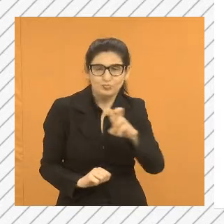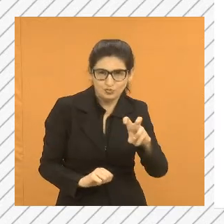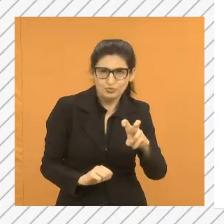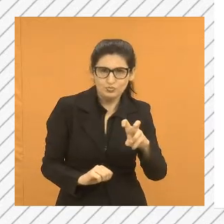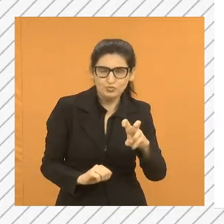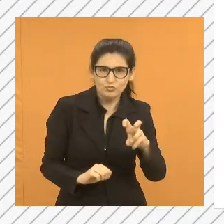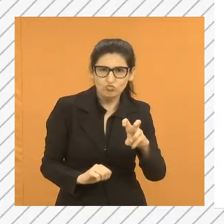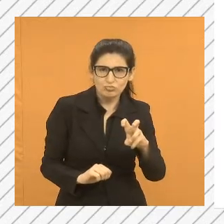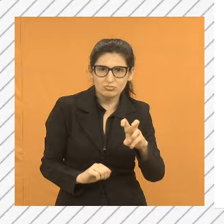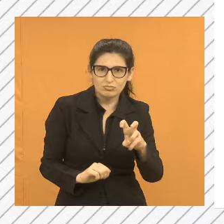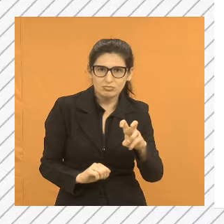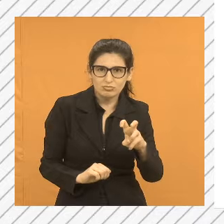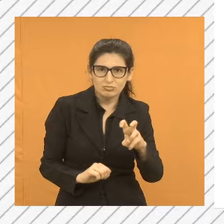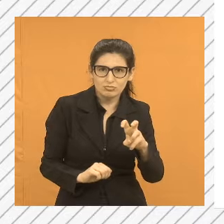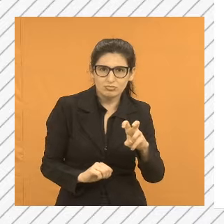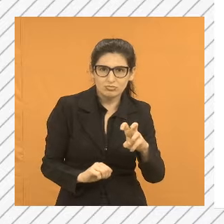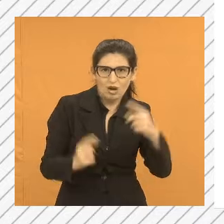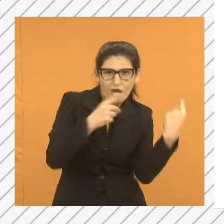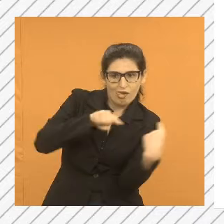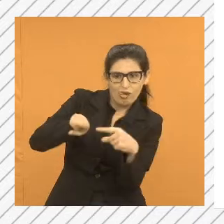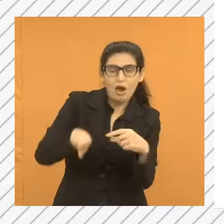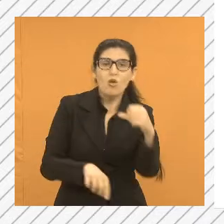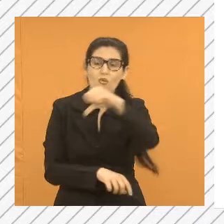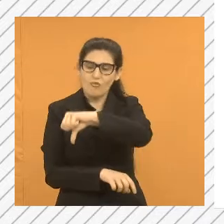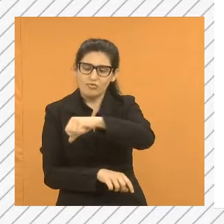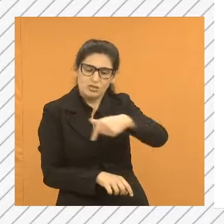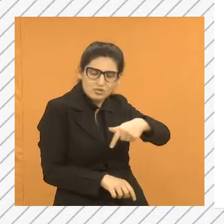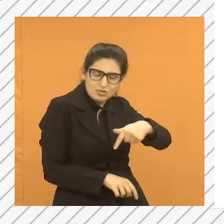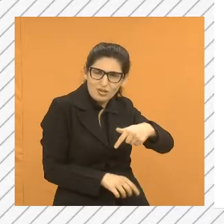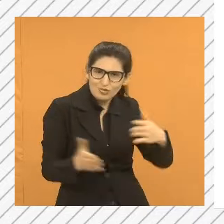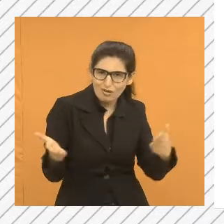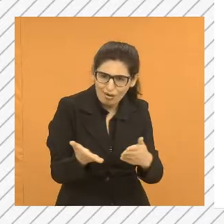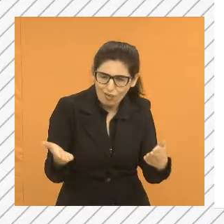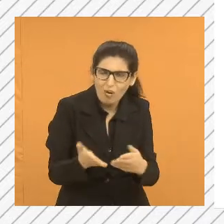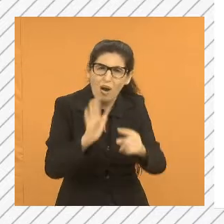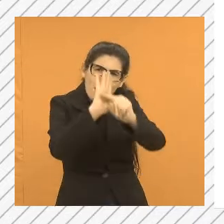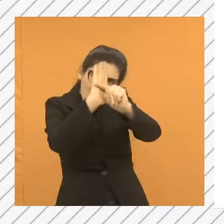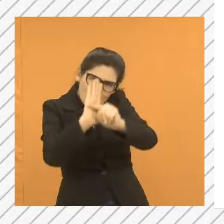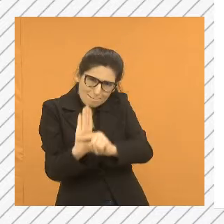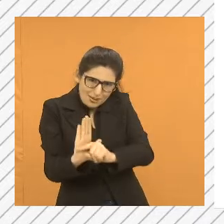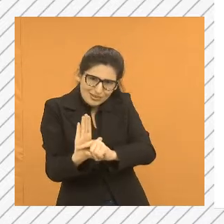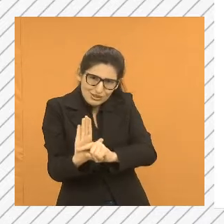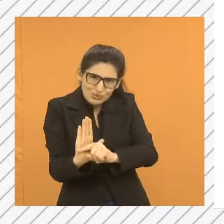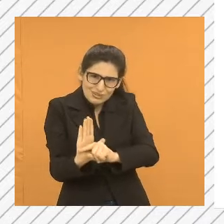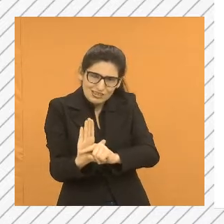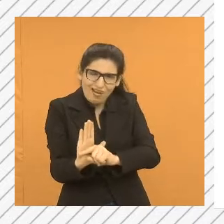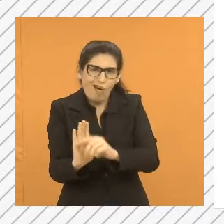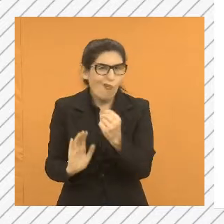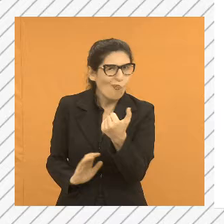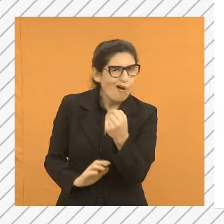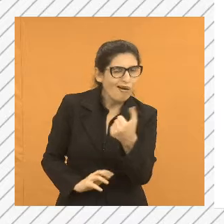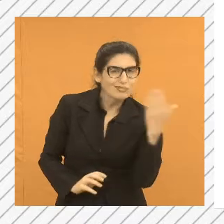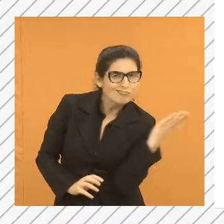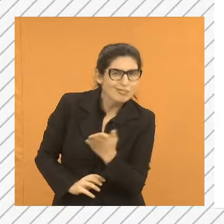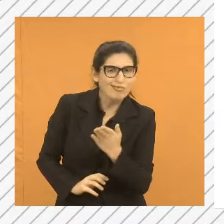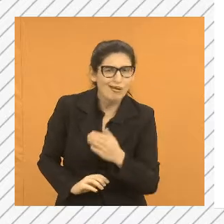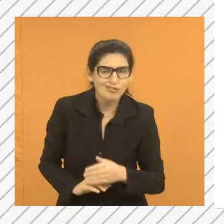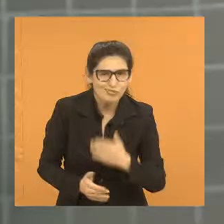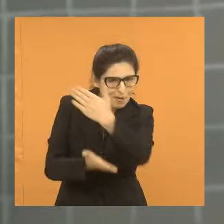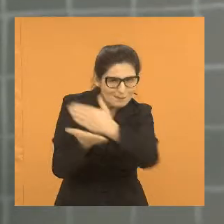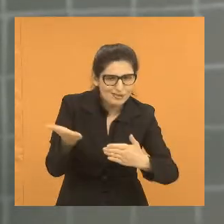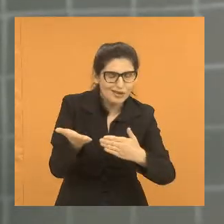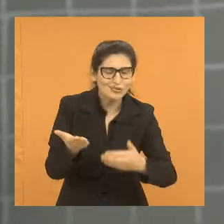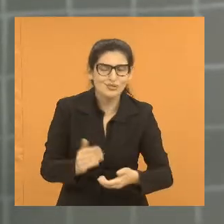155 contra 97 agora. Foi reduzido quase a metade.